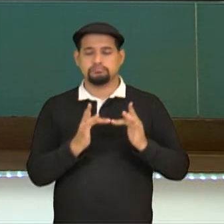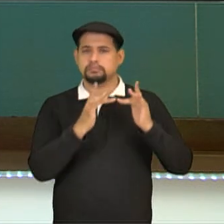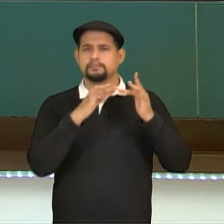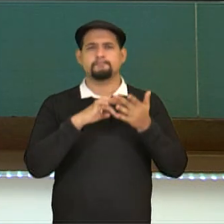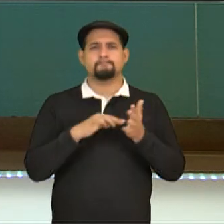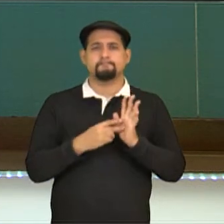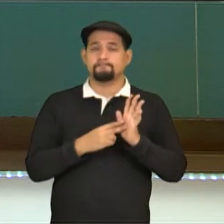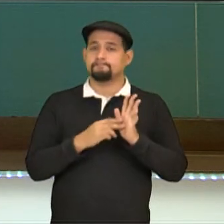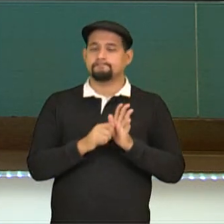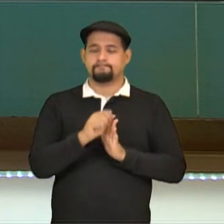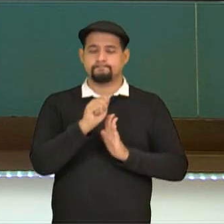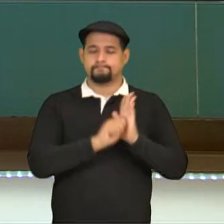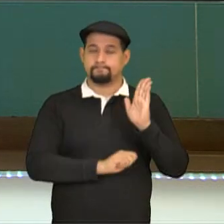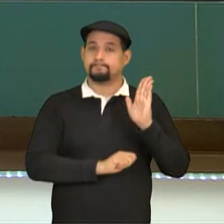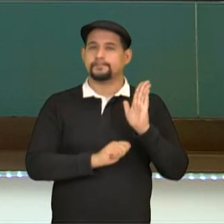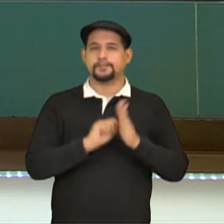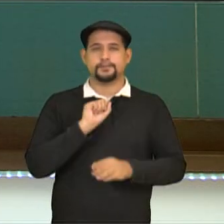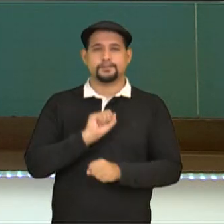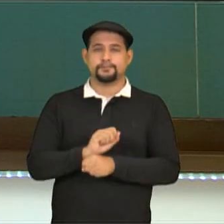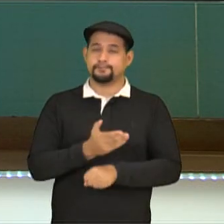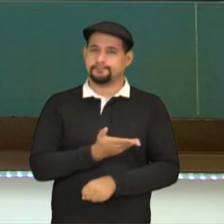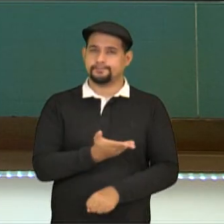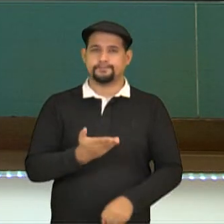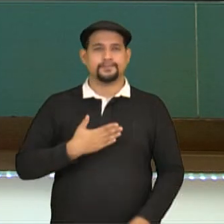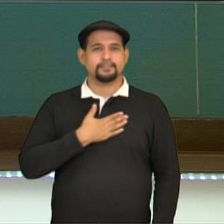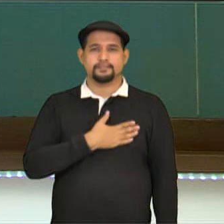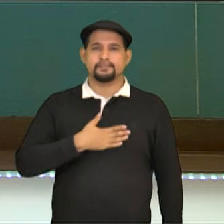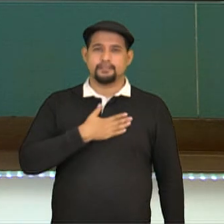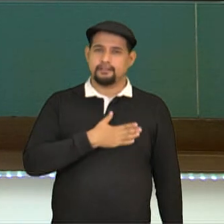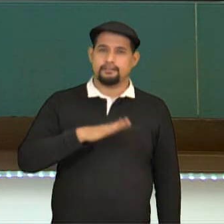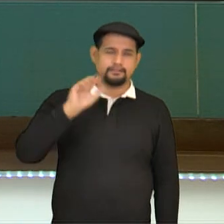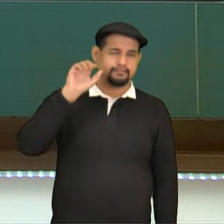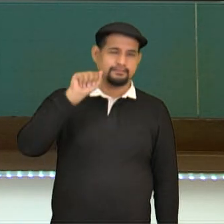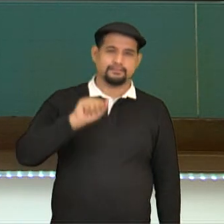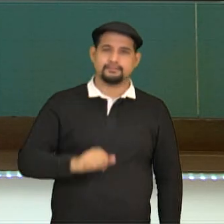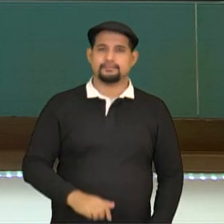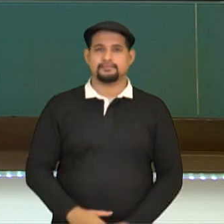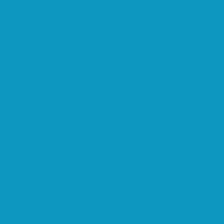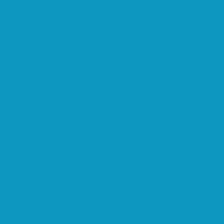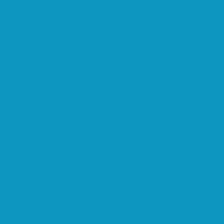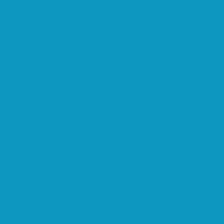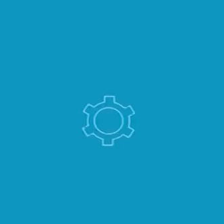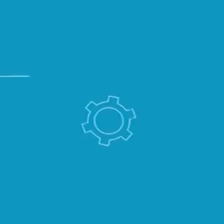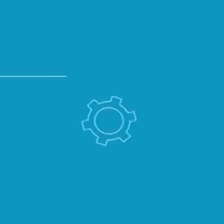significativas dentro de um texto. Espero que vocês tenham gostado e até breve.